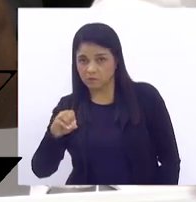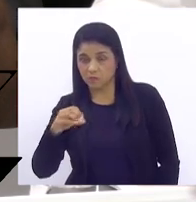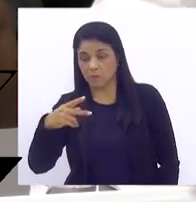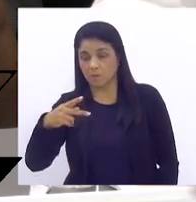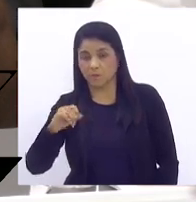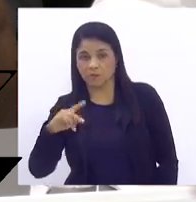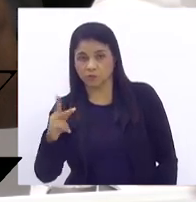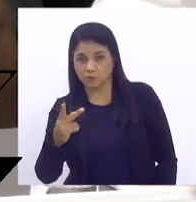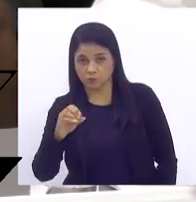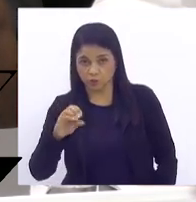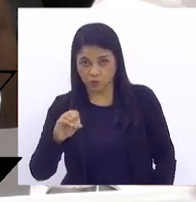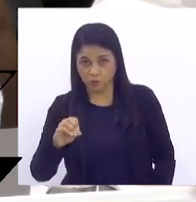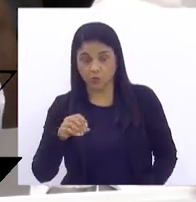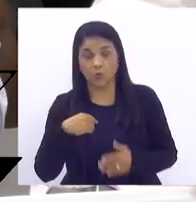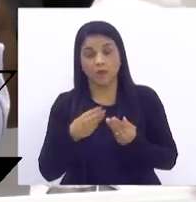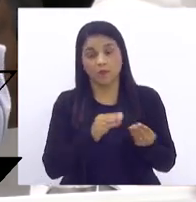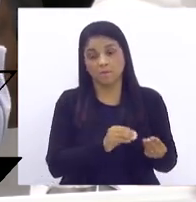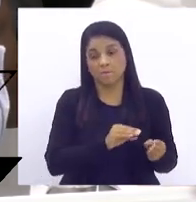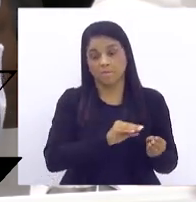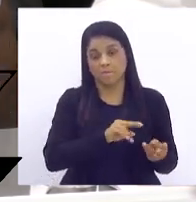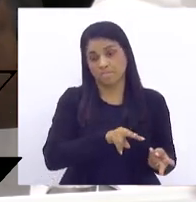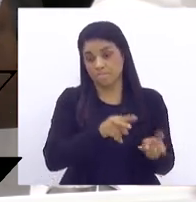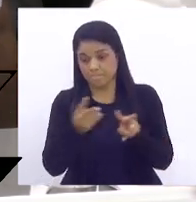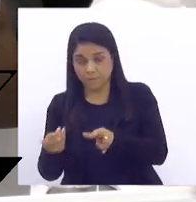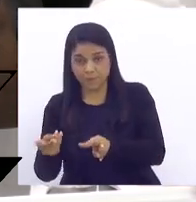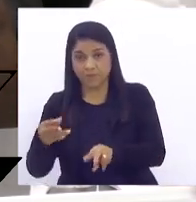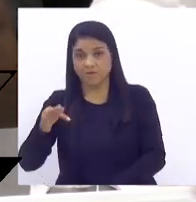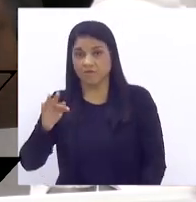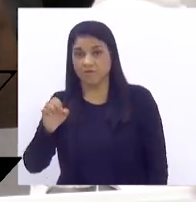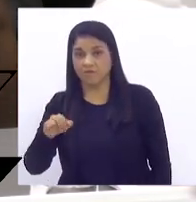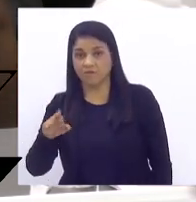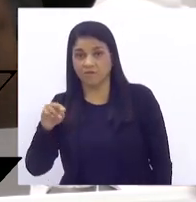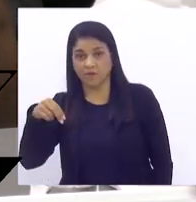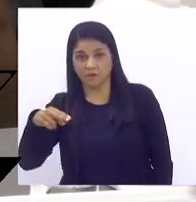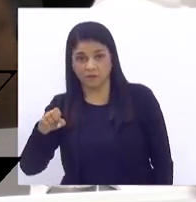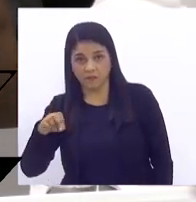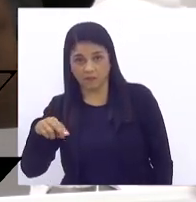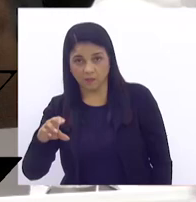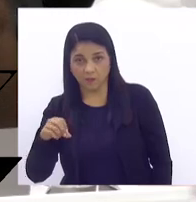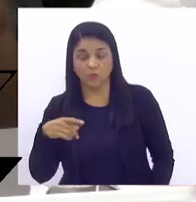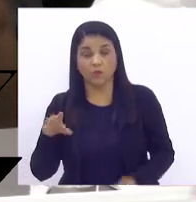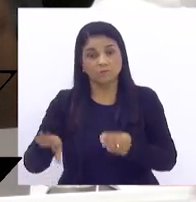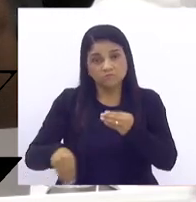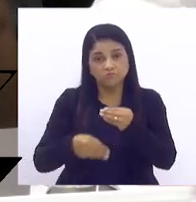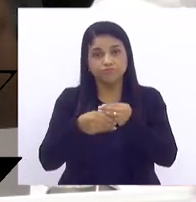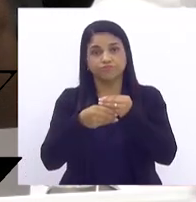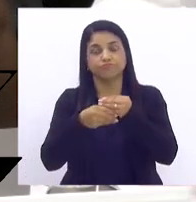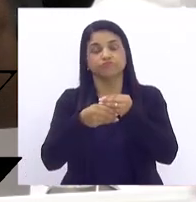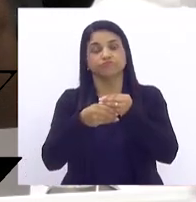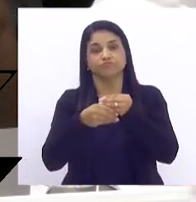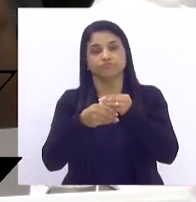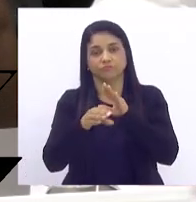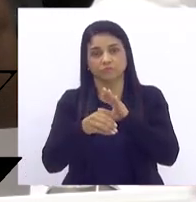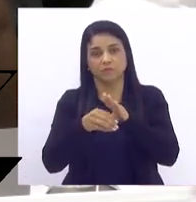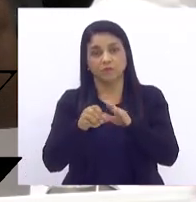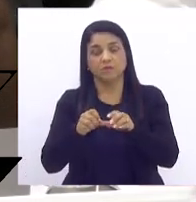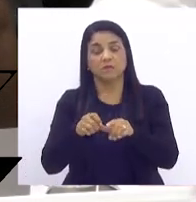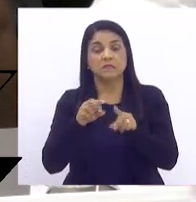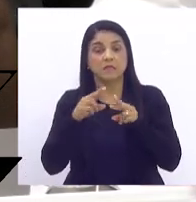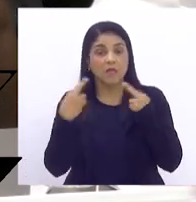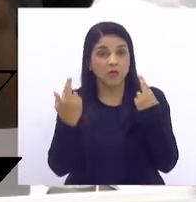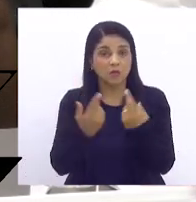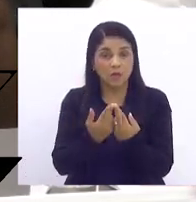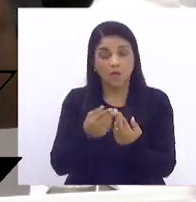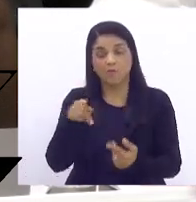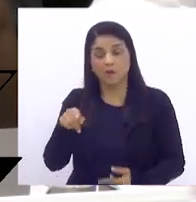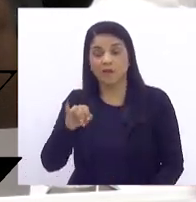para arrepio do Fernando Amorim, colocou que incorporou tal emenda que em audiência foi levantada pelas CEAS e NEAS e